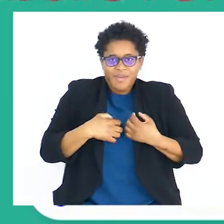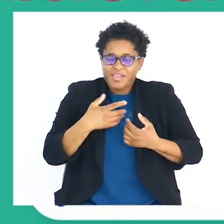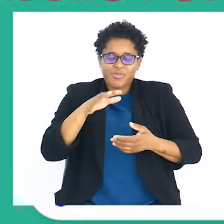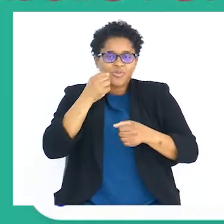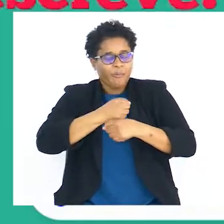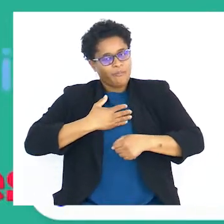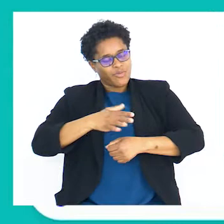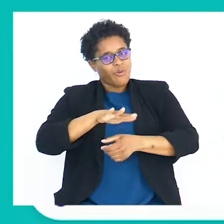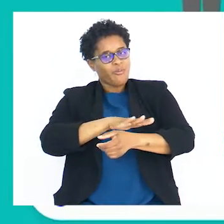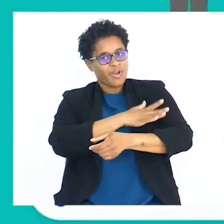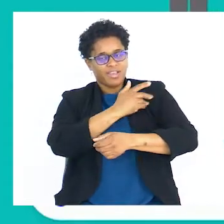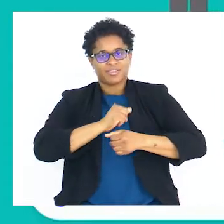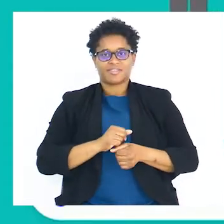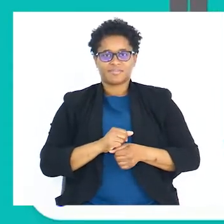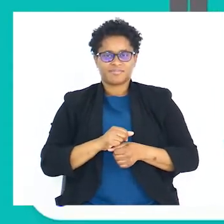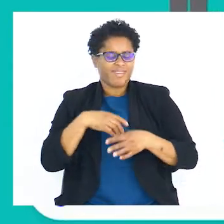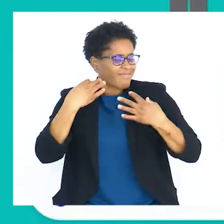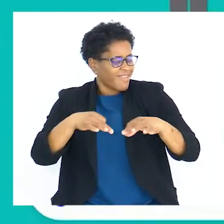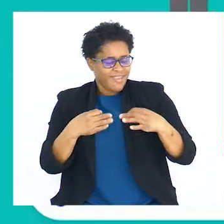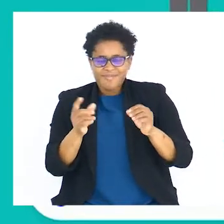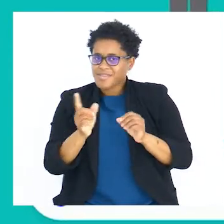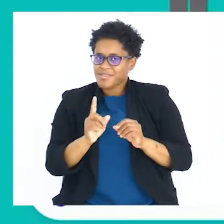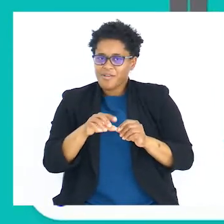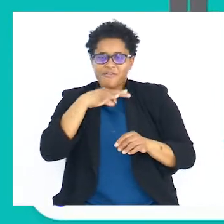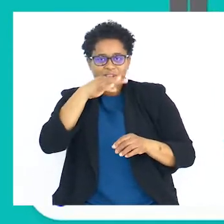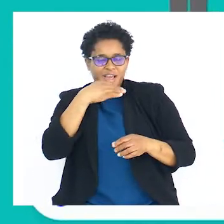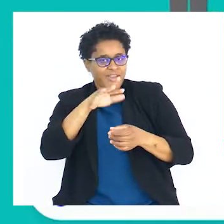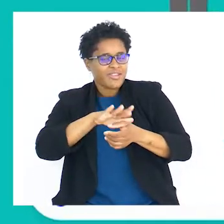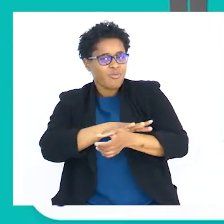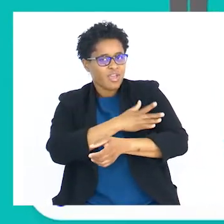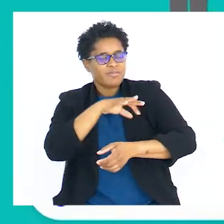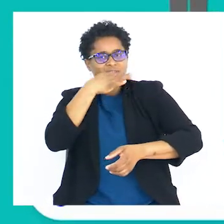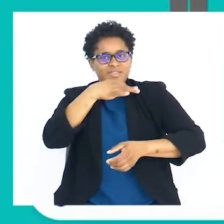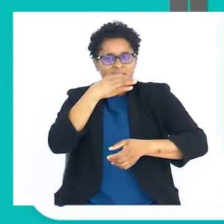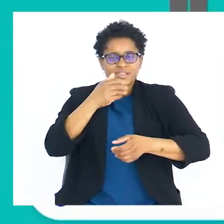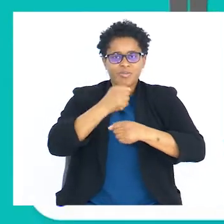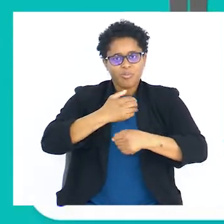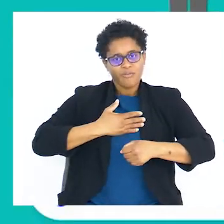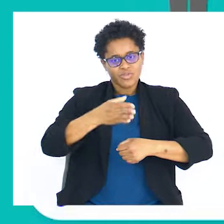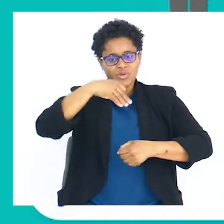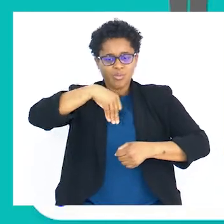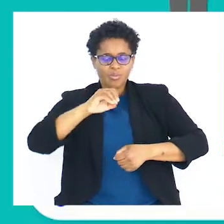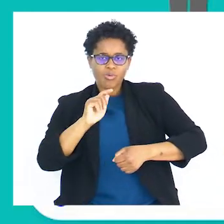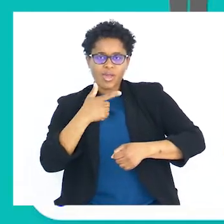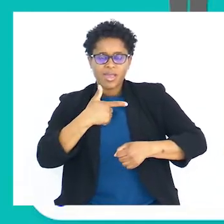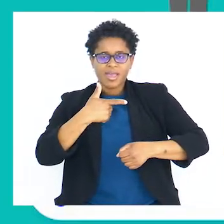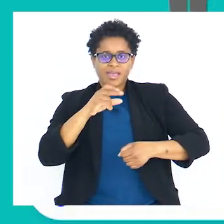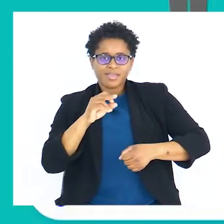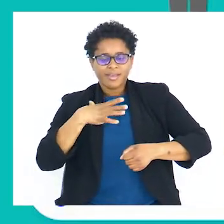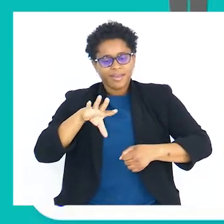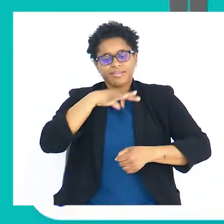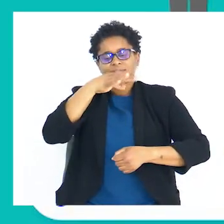poeta. Nem sempre as palavras do poema dizem o que o poeta quer dizer. Neste